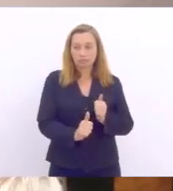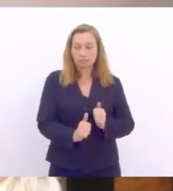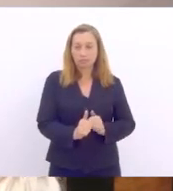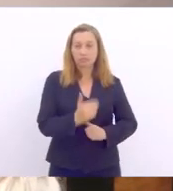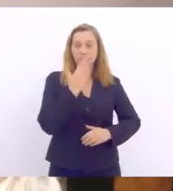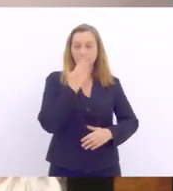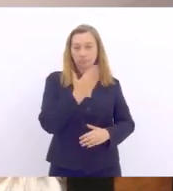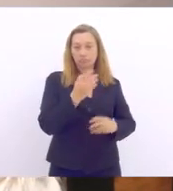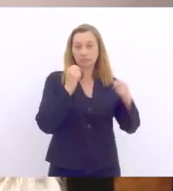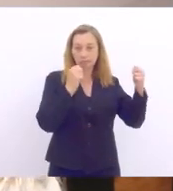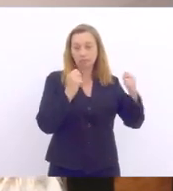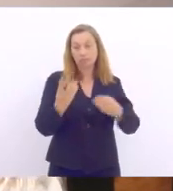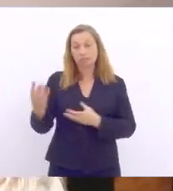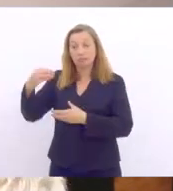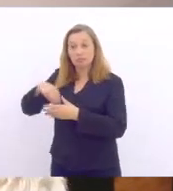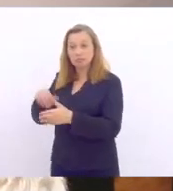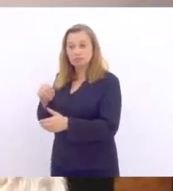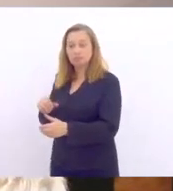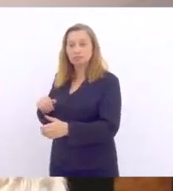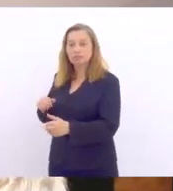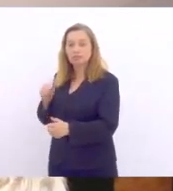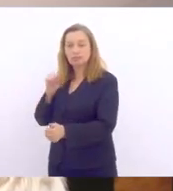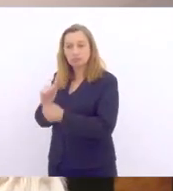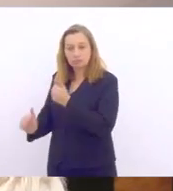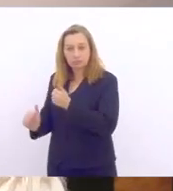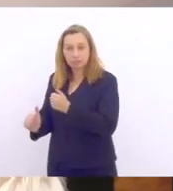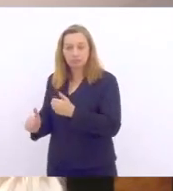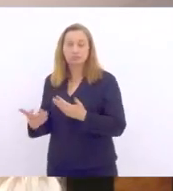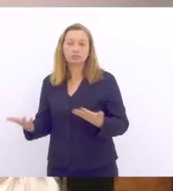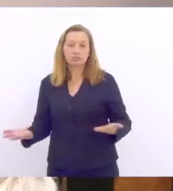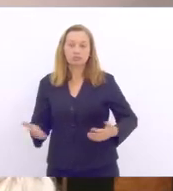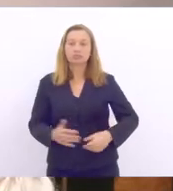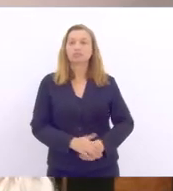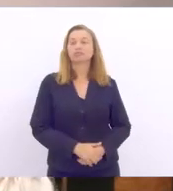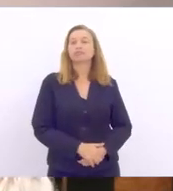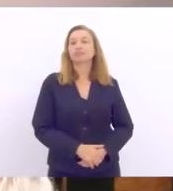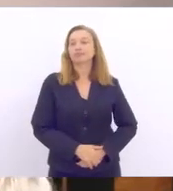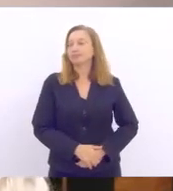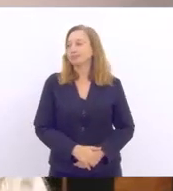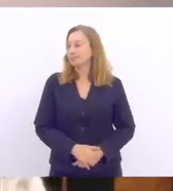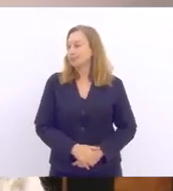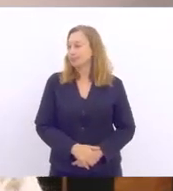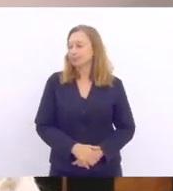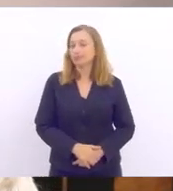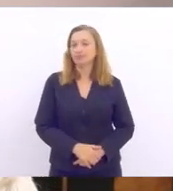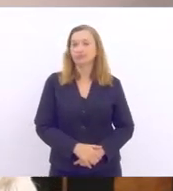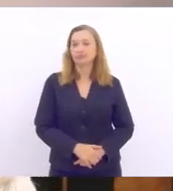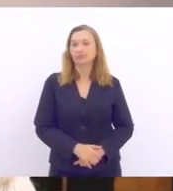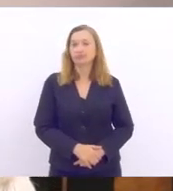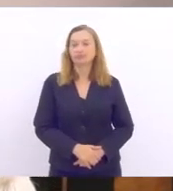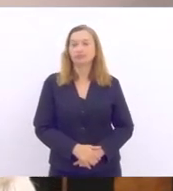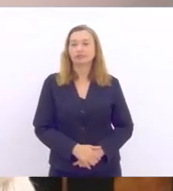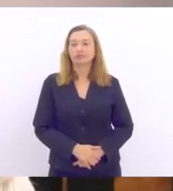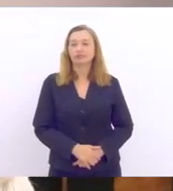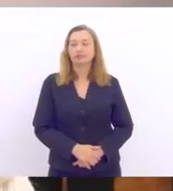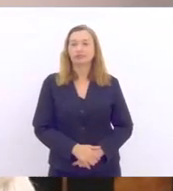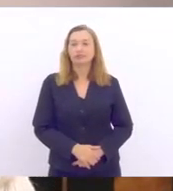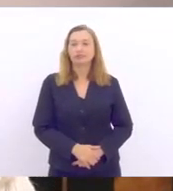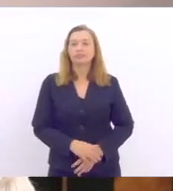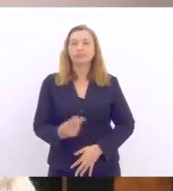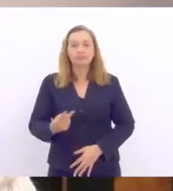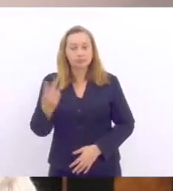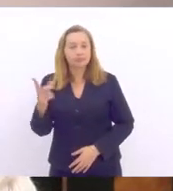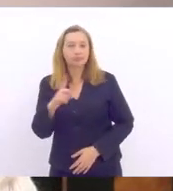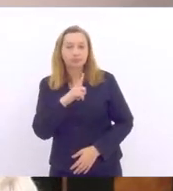no campo. E nunca ninguém premiou por essas torcidas, pelo espetáculo que dão, que vale